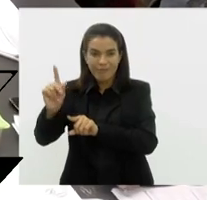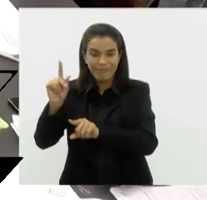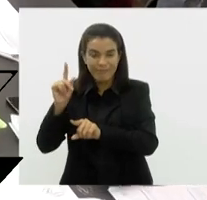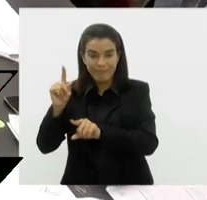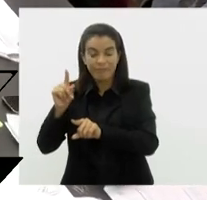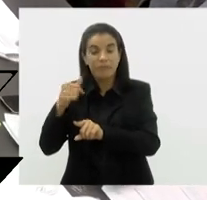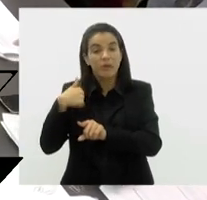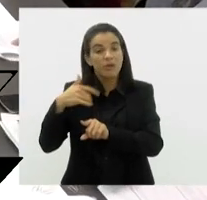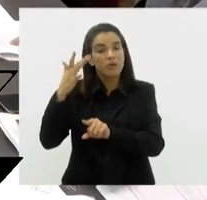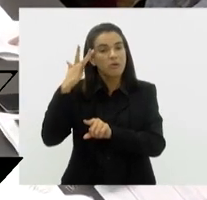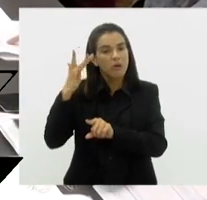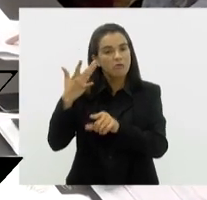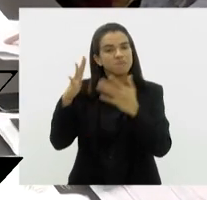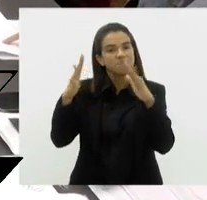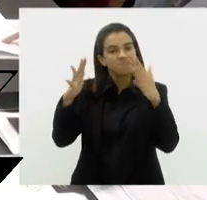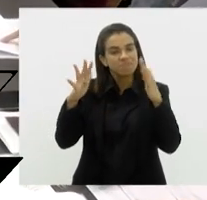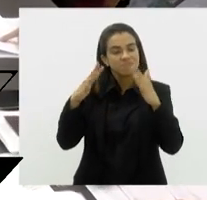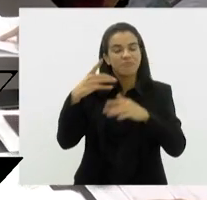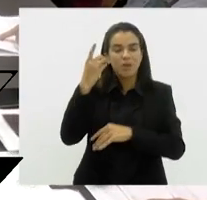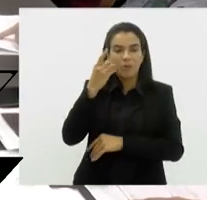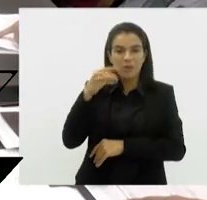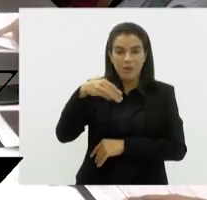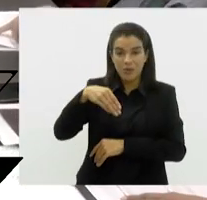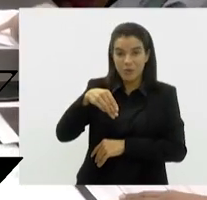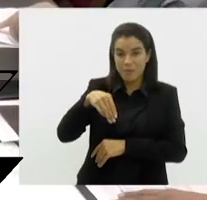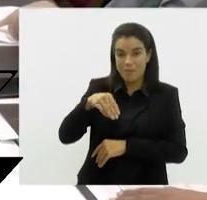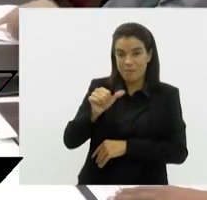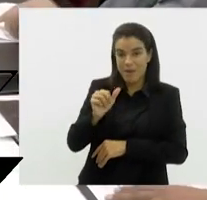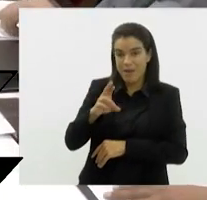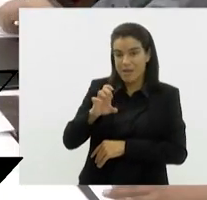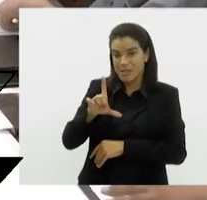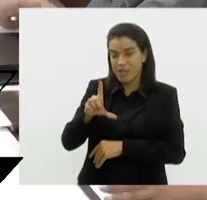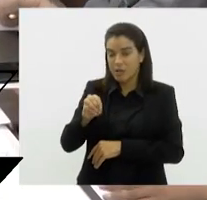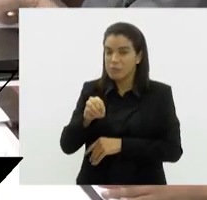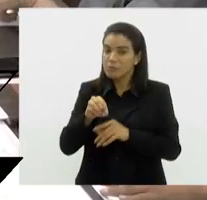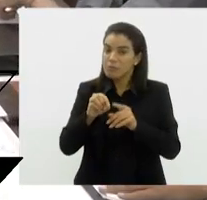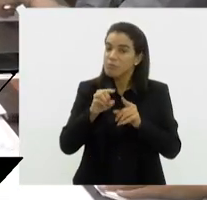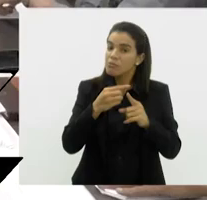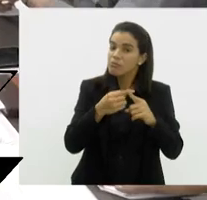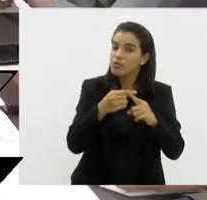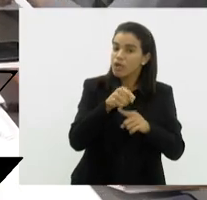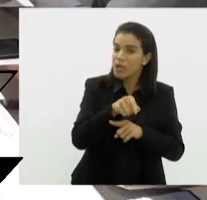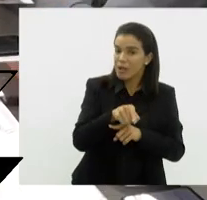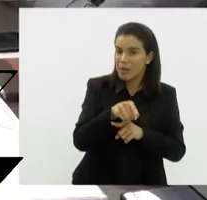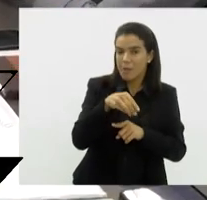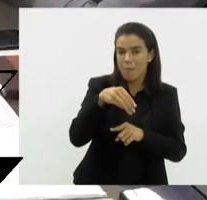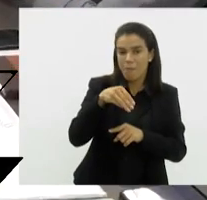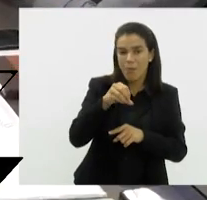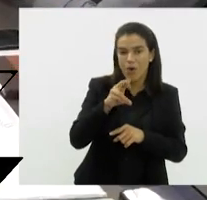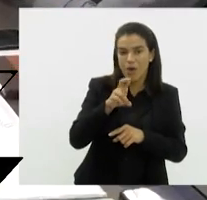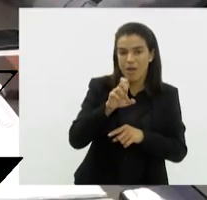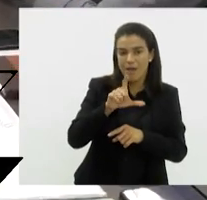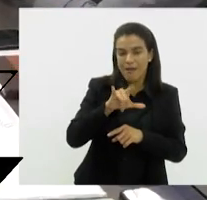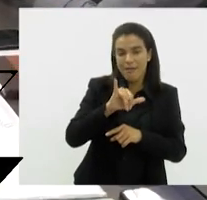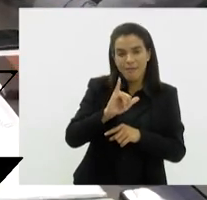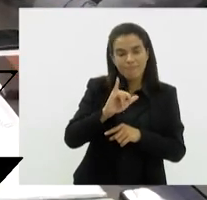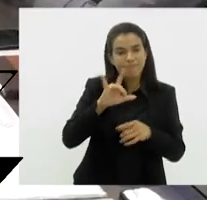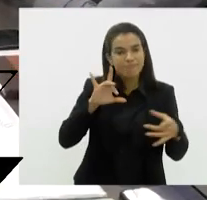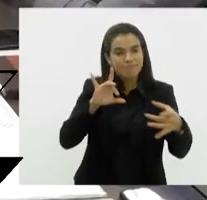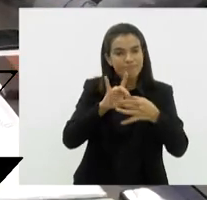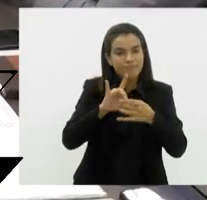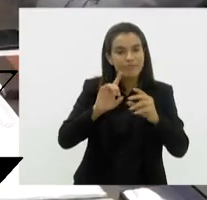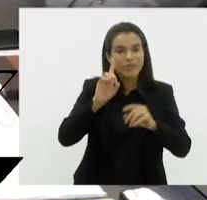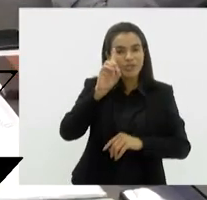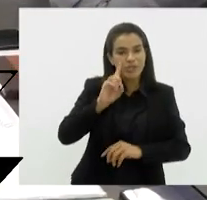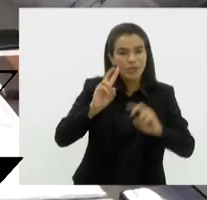eu queria louvar o deputado Marcelo Dino, que Dom Mauro Morelli sempre foi uma pessoa muito progressista, ligada aos direitos